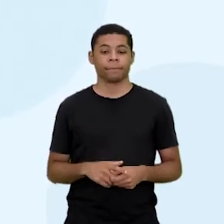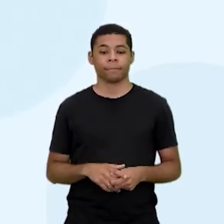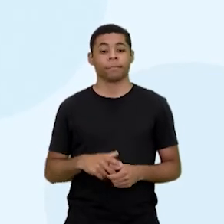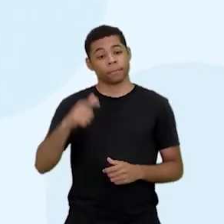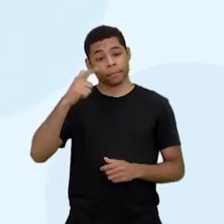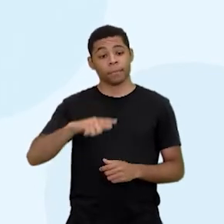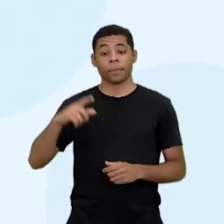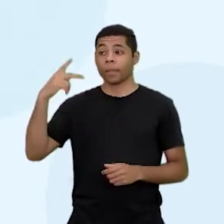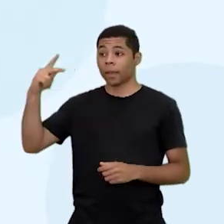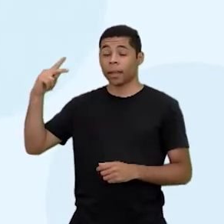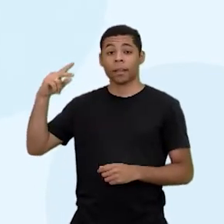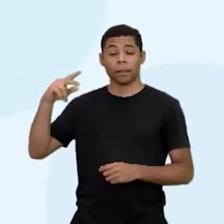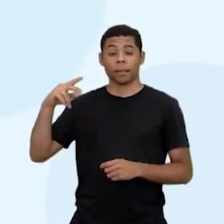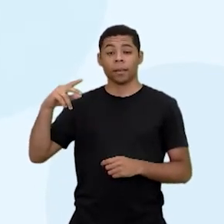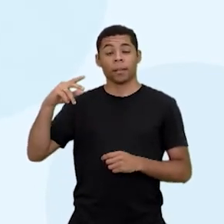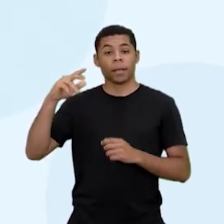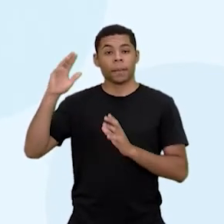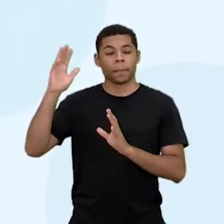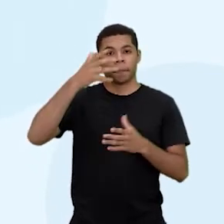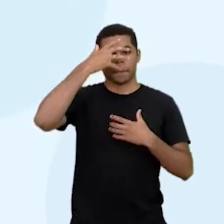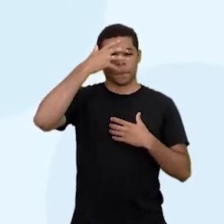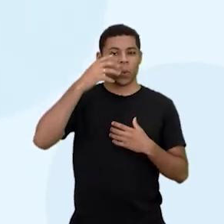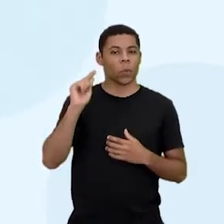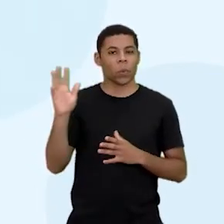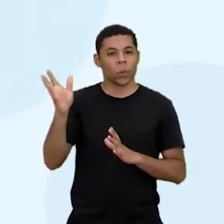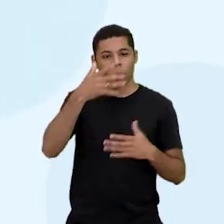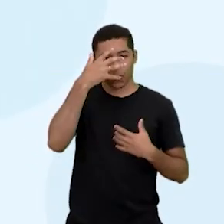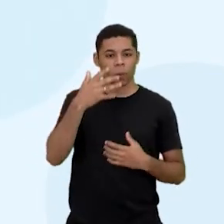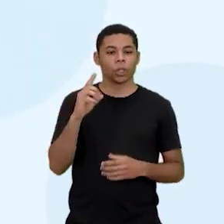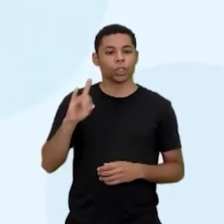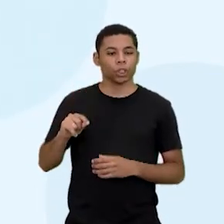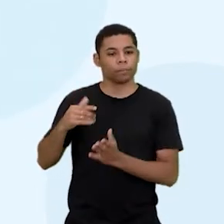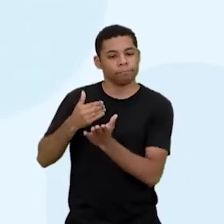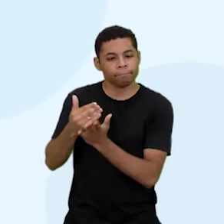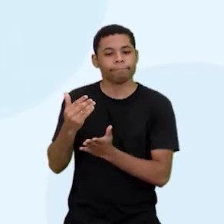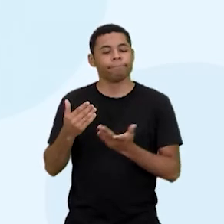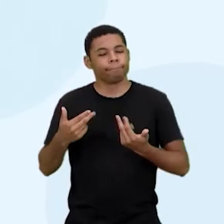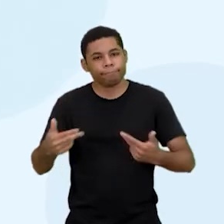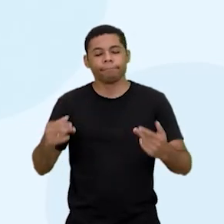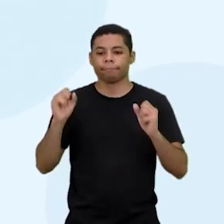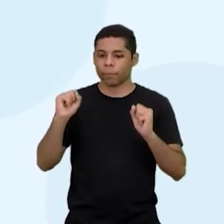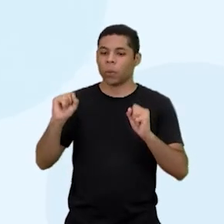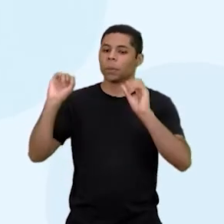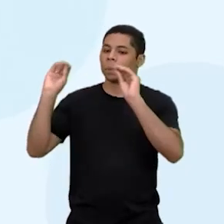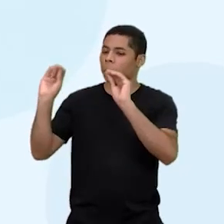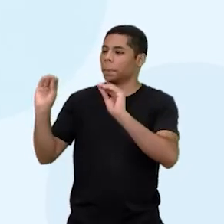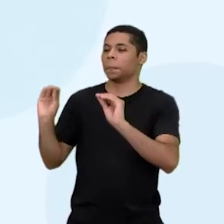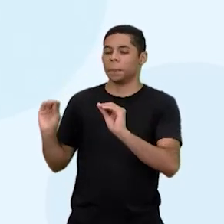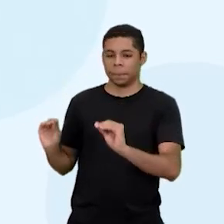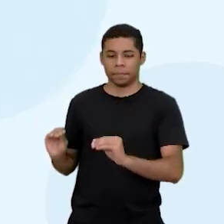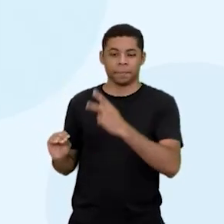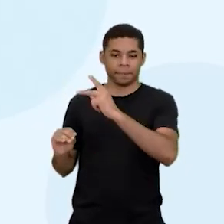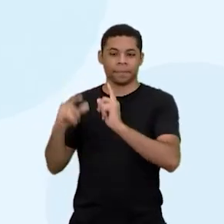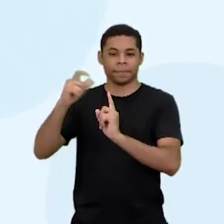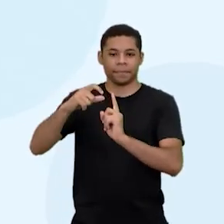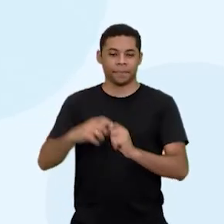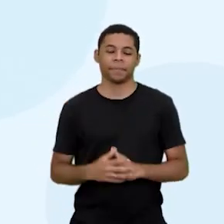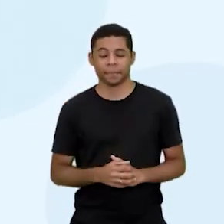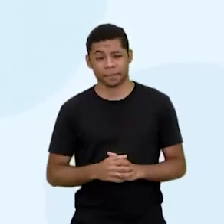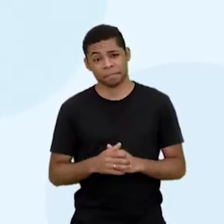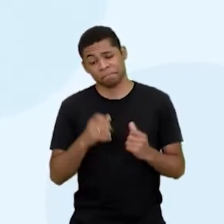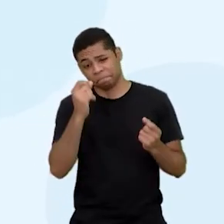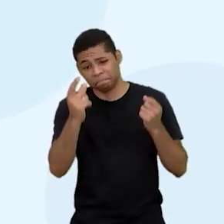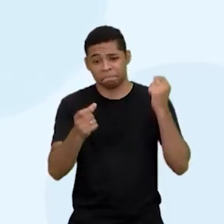a biografia dessa personagem, né, a data de criação, né? Então a gente pode criar tudo isso da personagem. Às